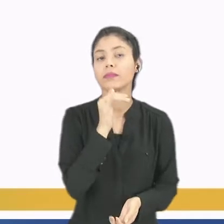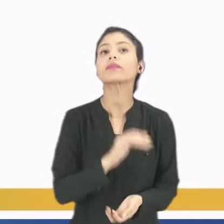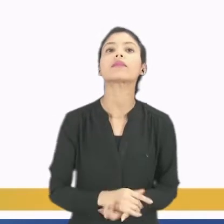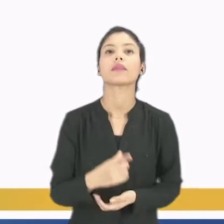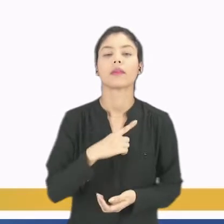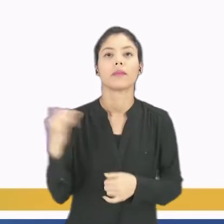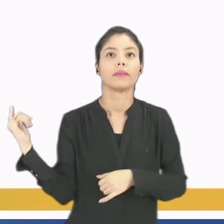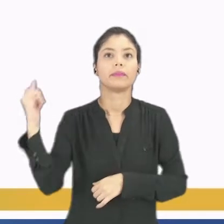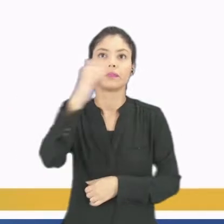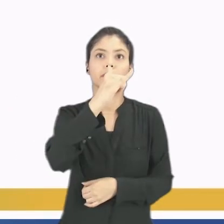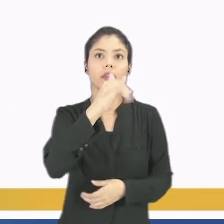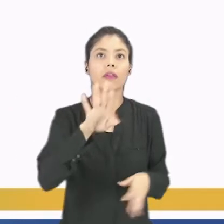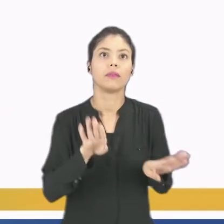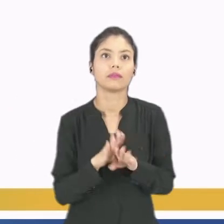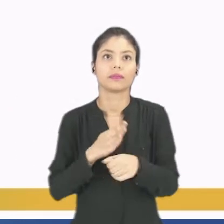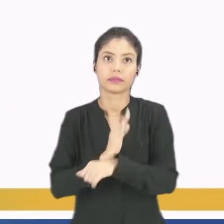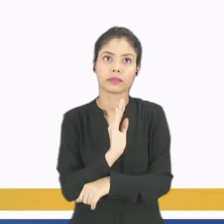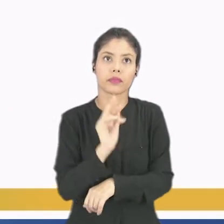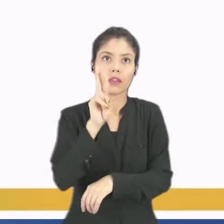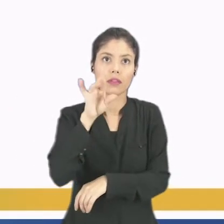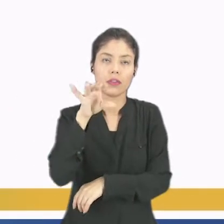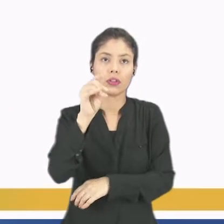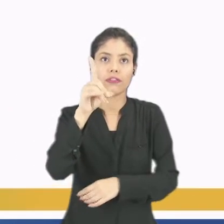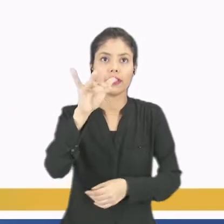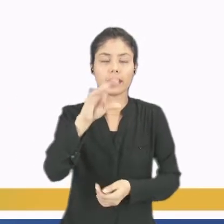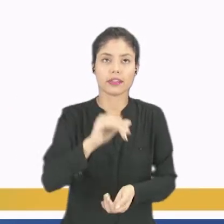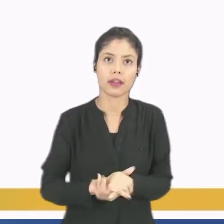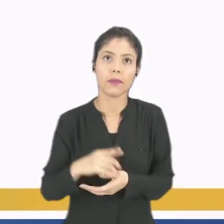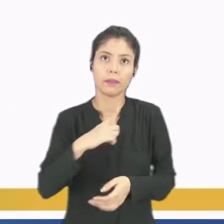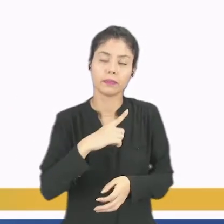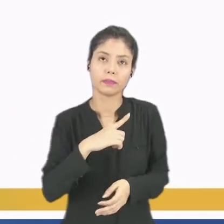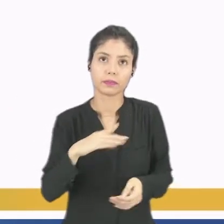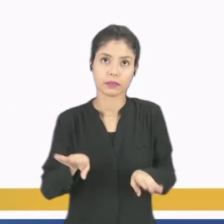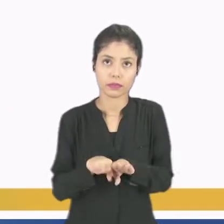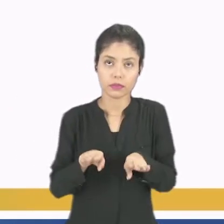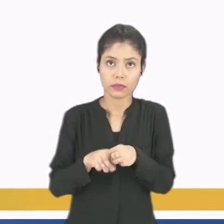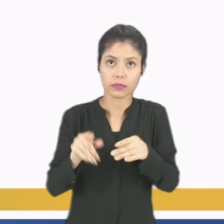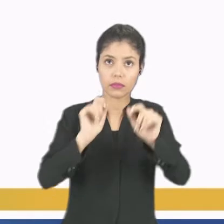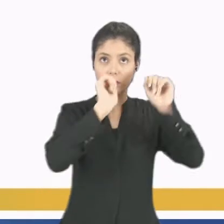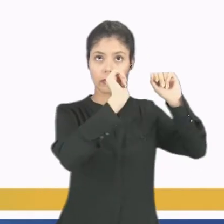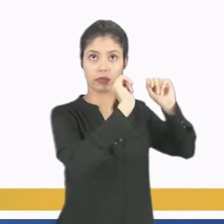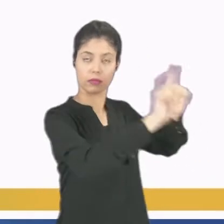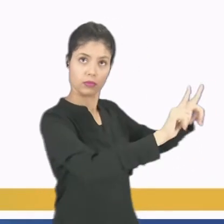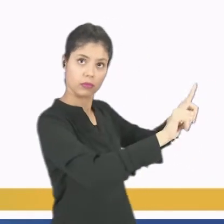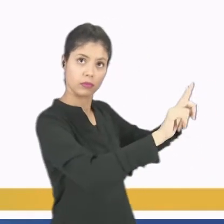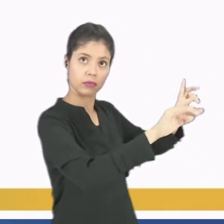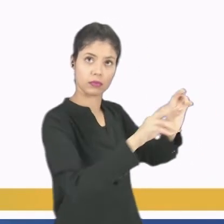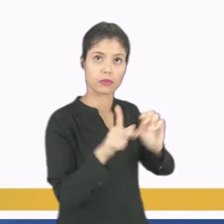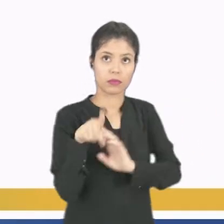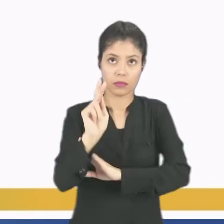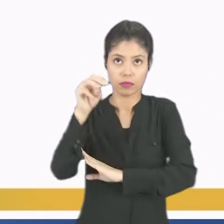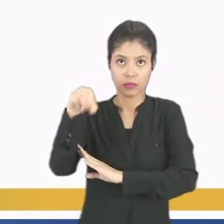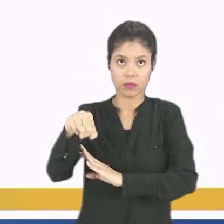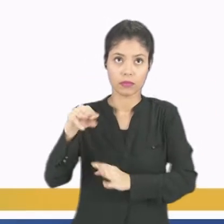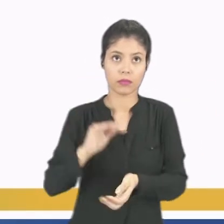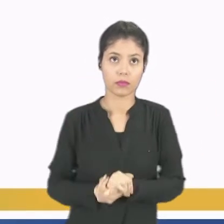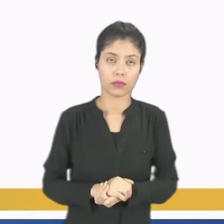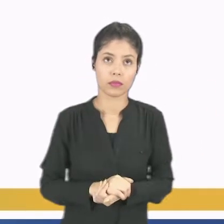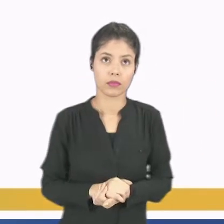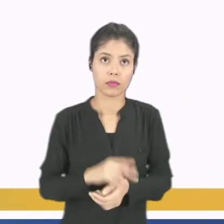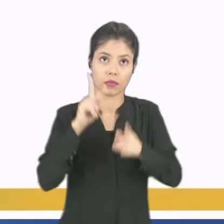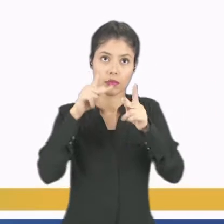que eu tenho uma viagem que estamos passando em uma rodovia. Temos algumas placas que marcam o quilômetro ou posição em que estão